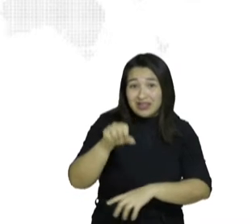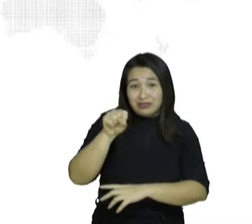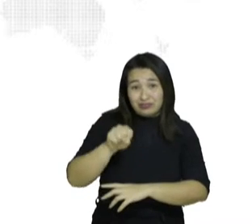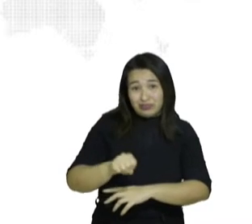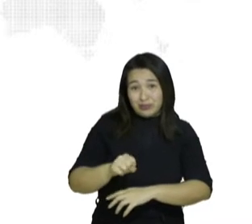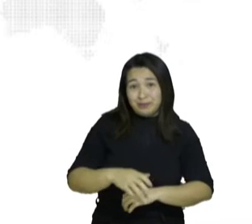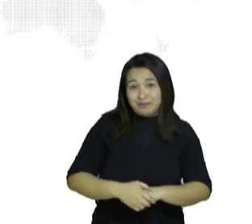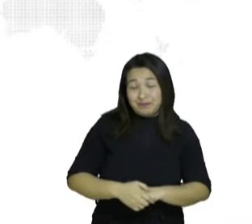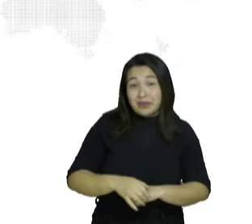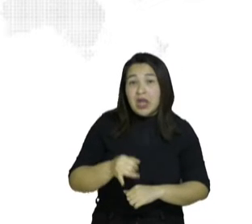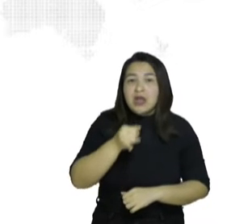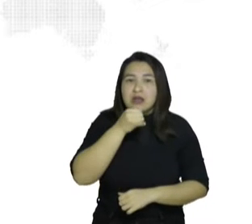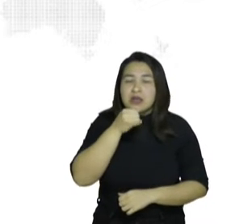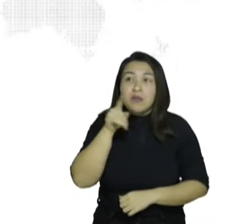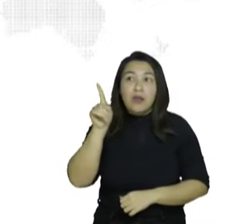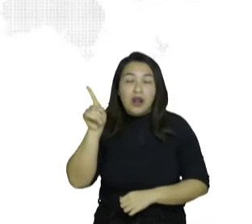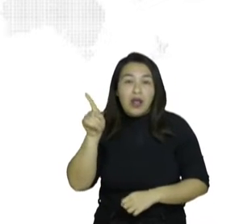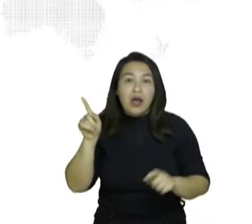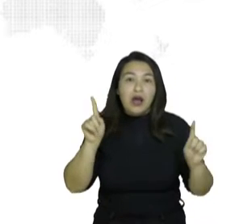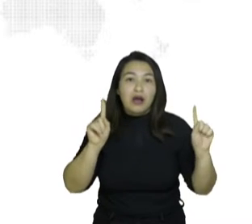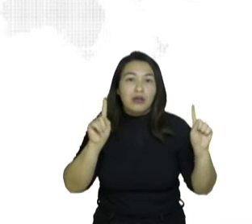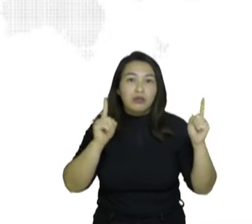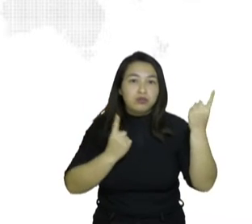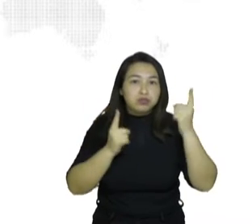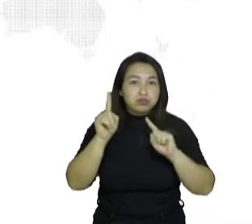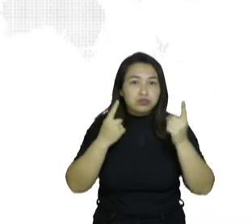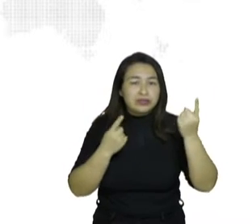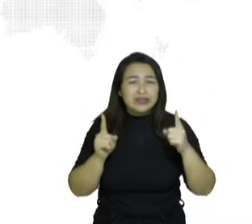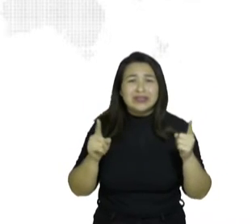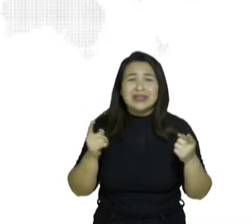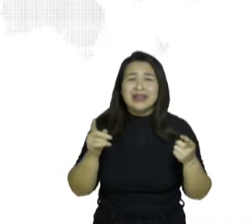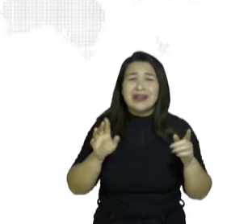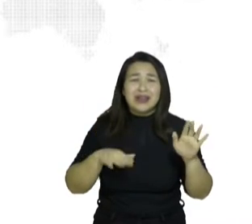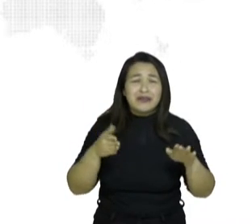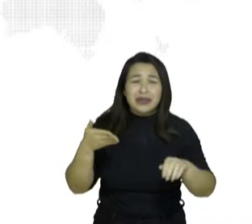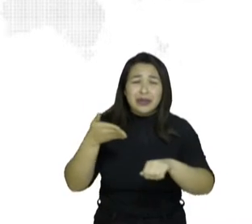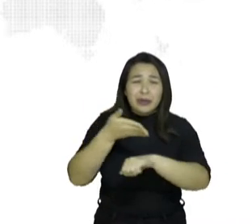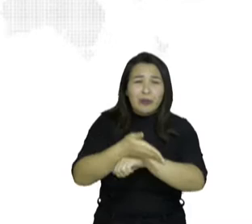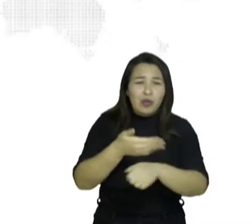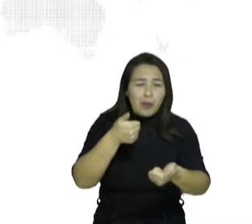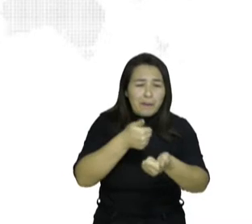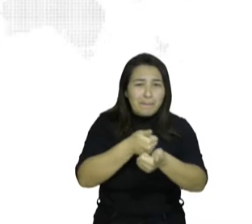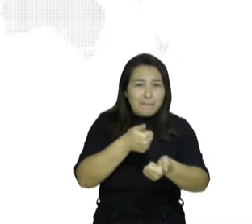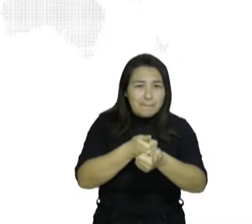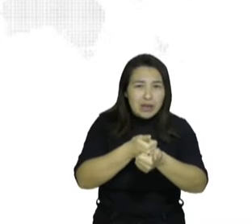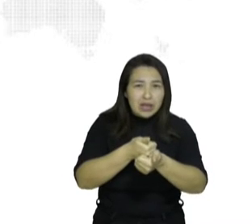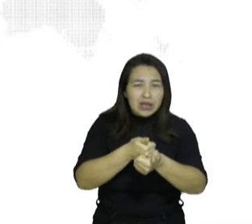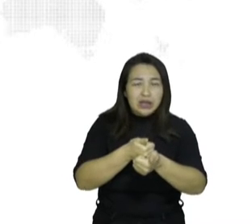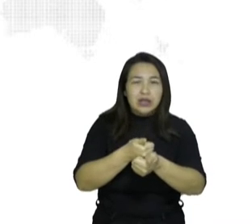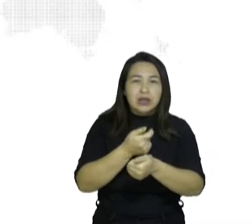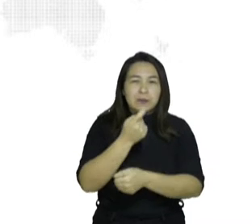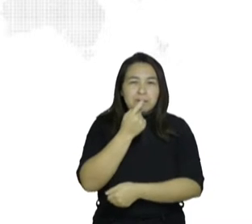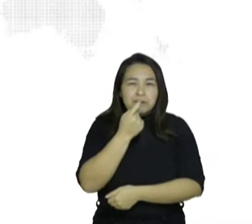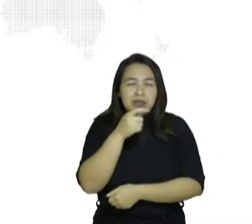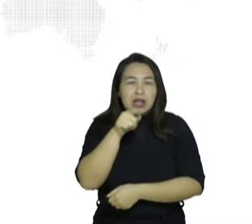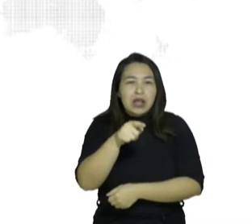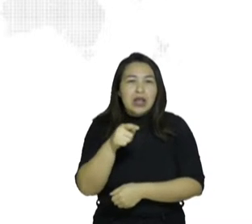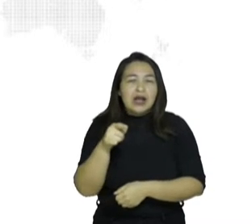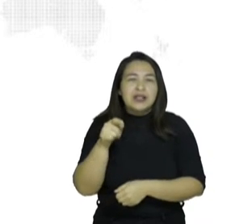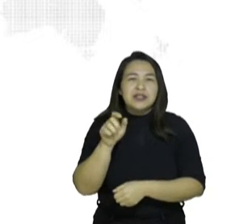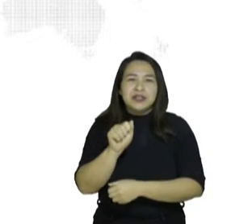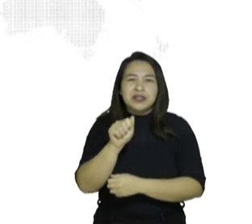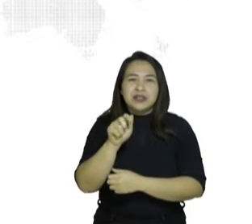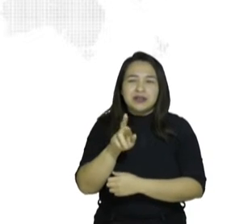eu tava no Chile eu cansei de ter que ir até ali a fronteira entre a Argentina ah e e e o